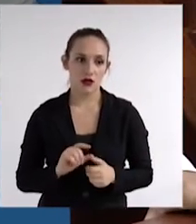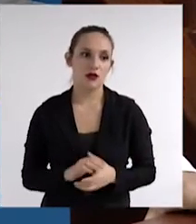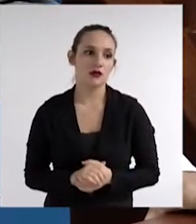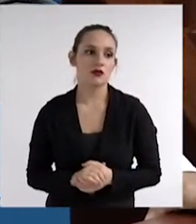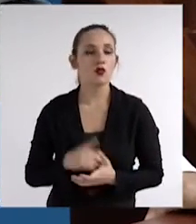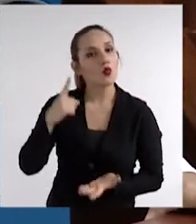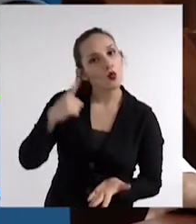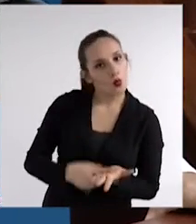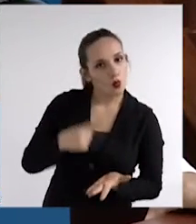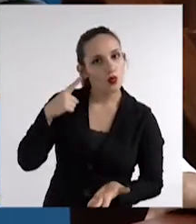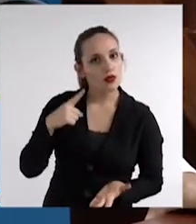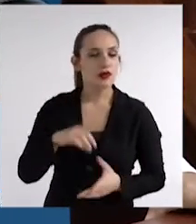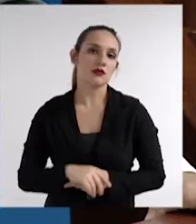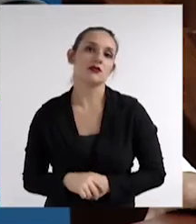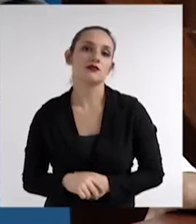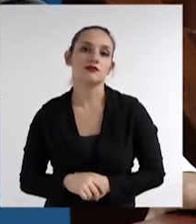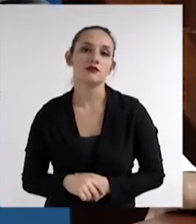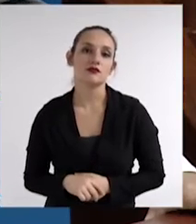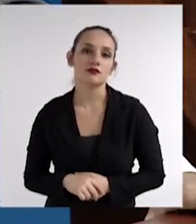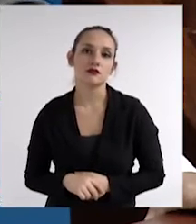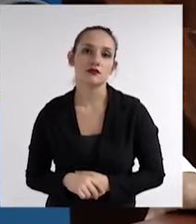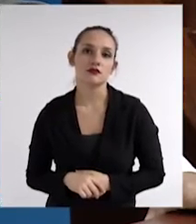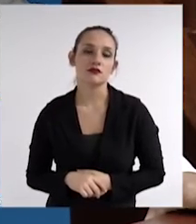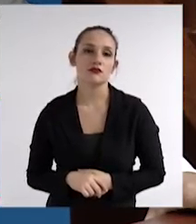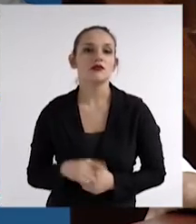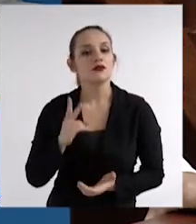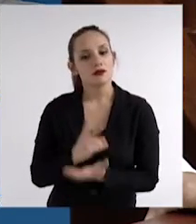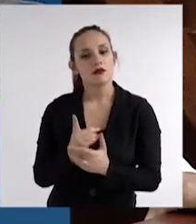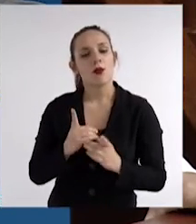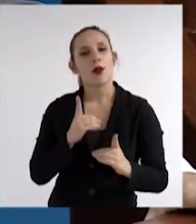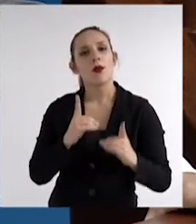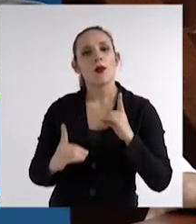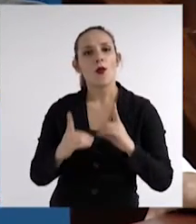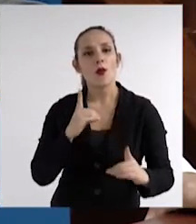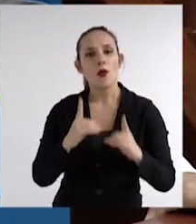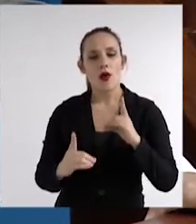um acordo, manter esse diálogo,